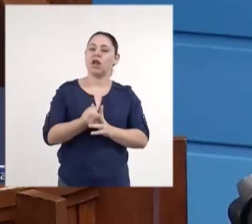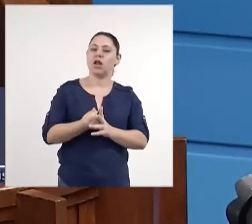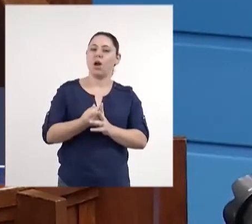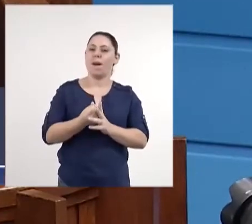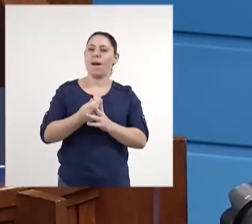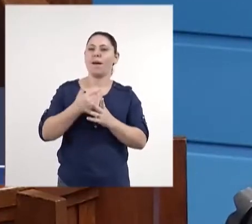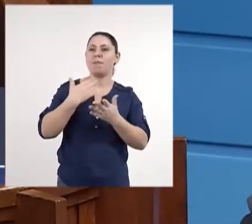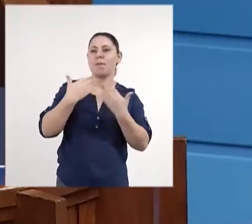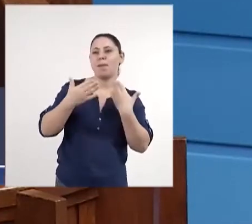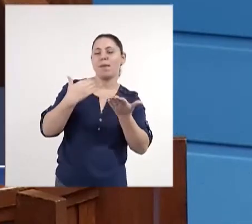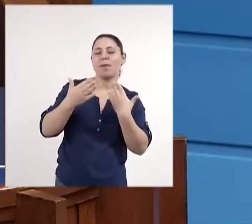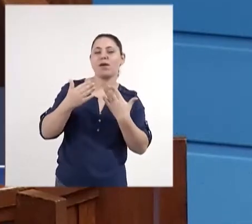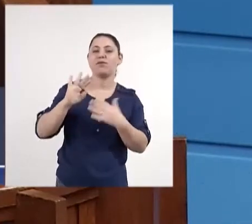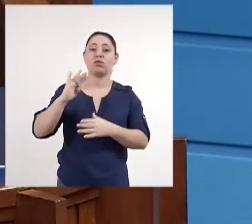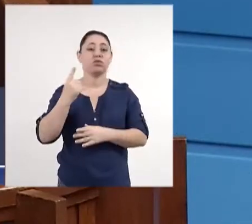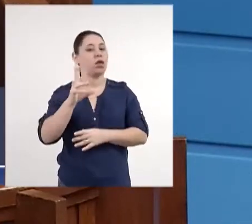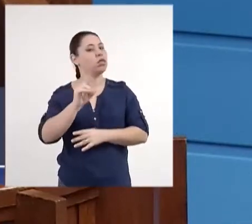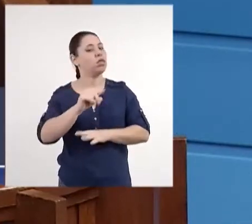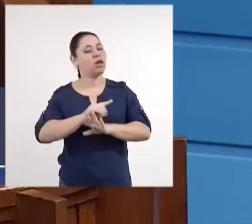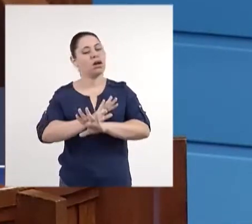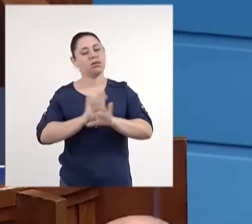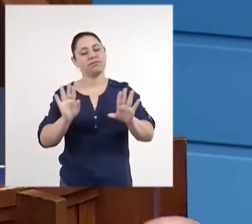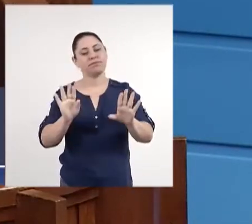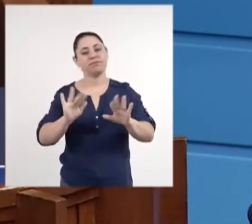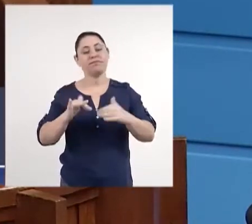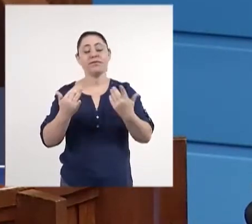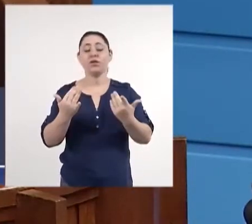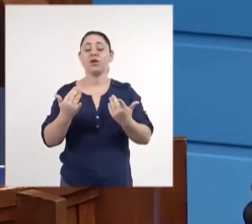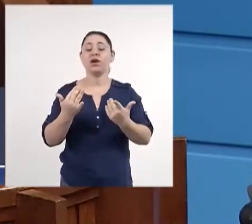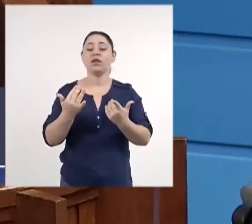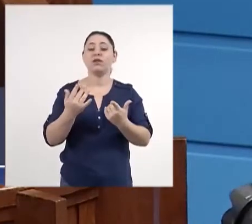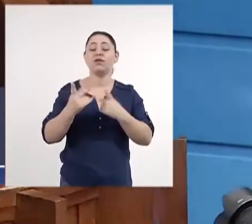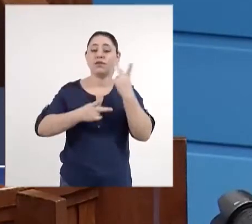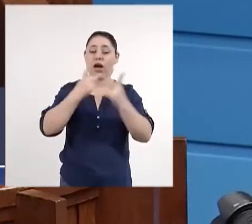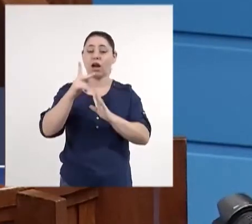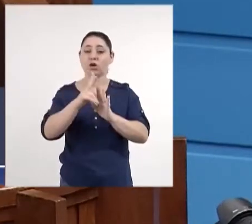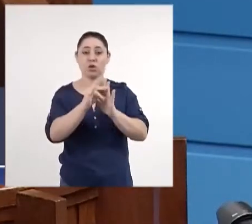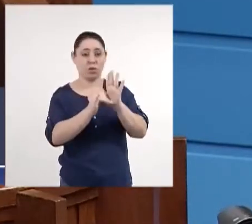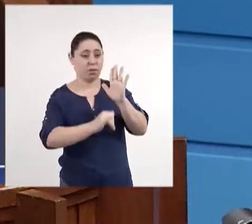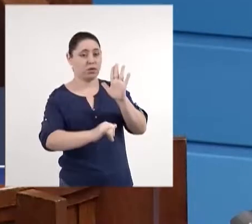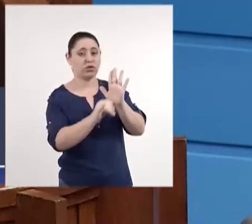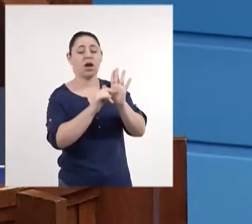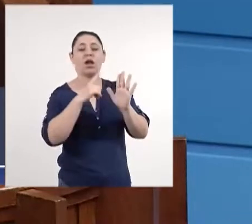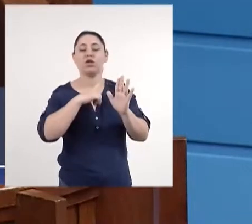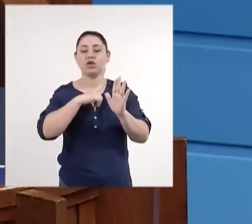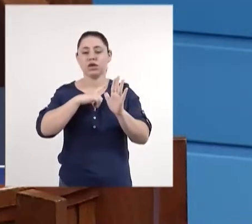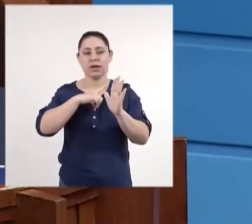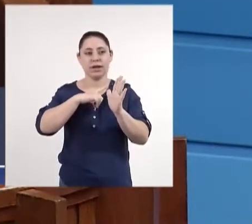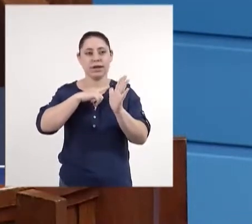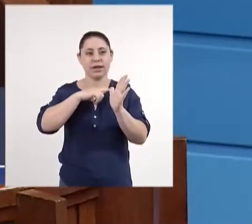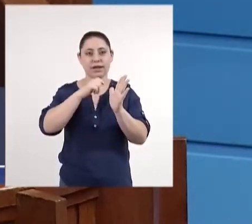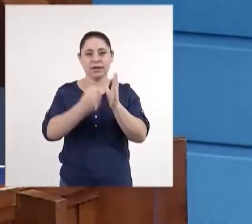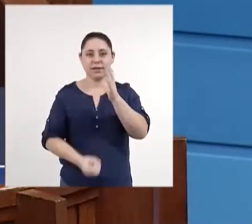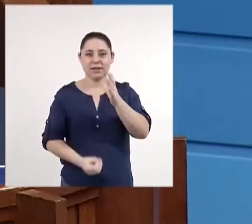conversa fiada. Quando a gente fala que um projeto de criar nota,